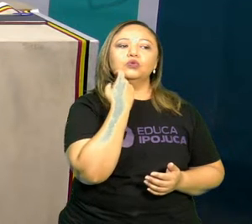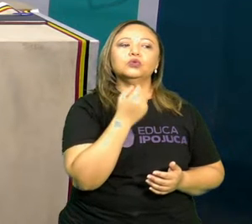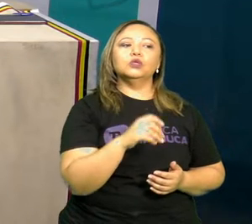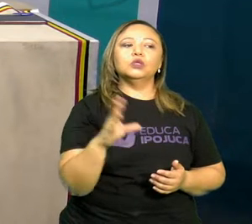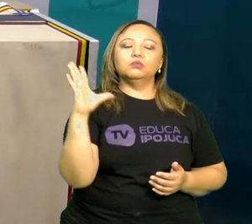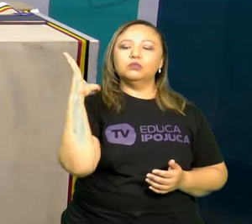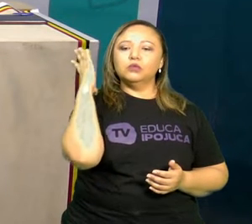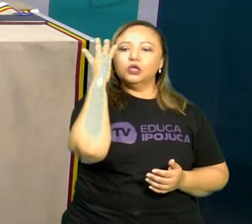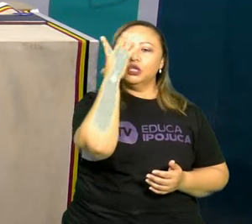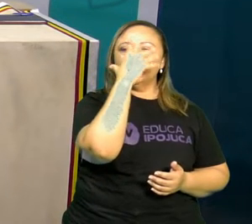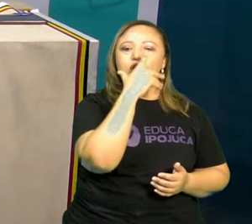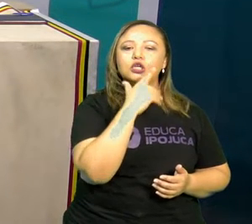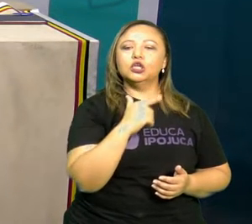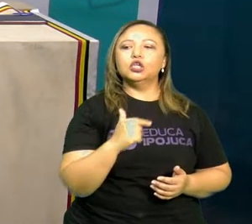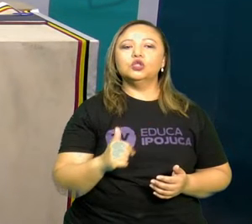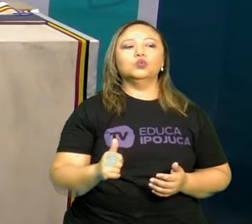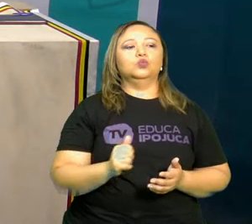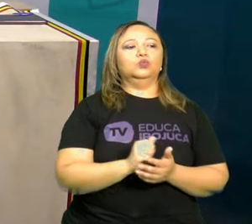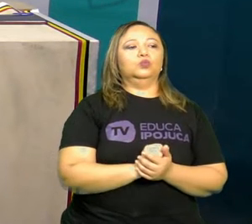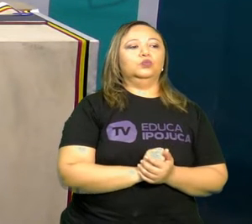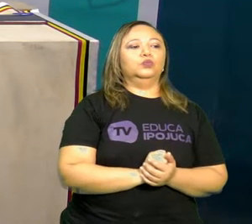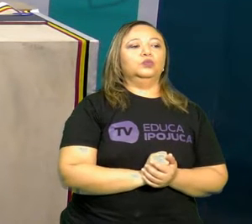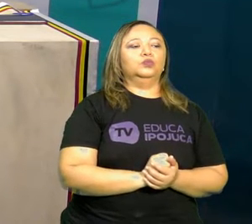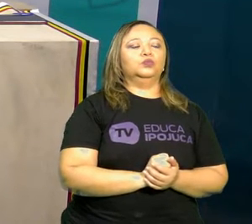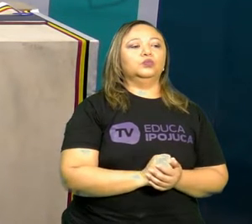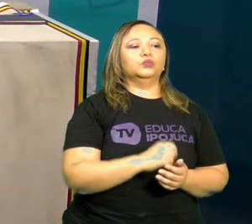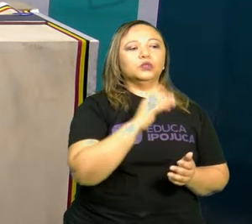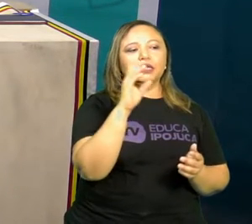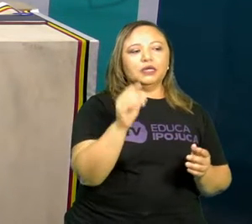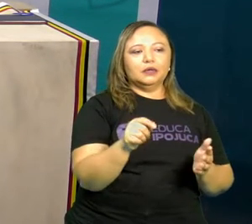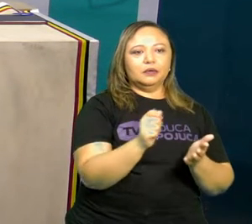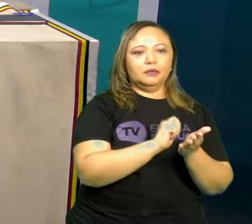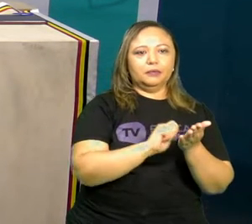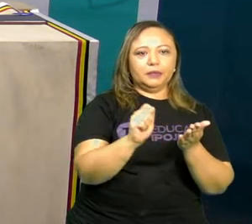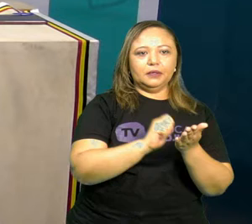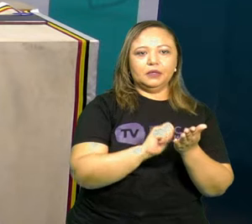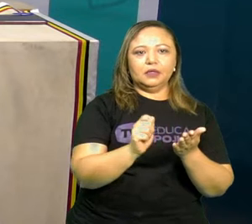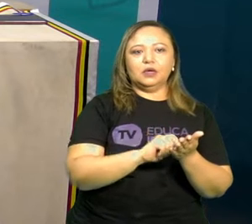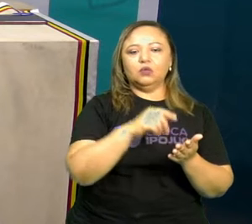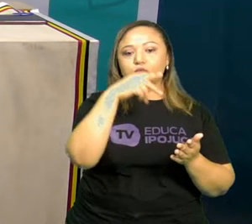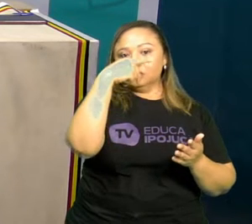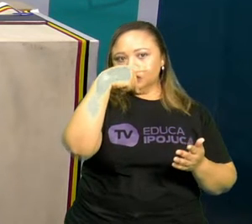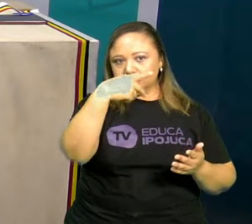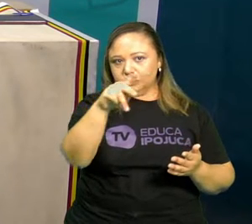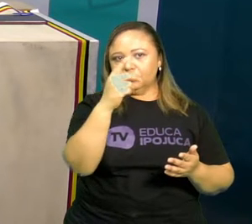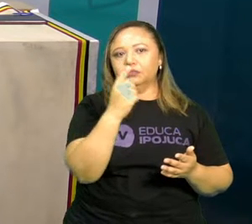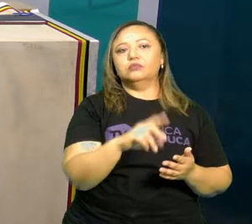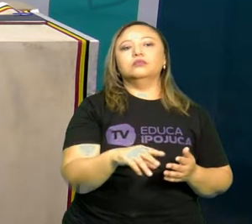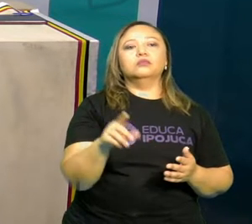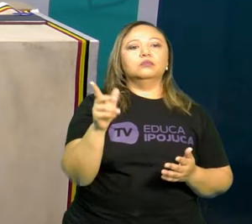Bem lindo. Você vai pintar o seu peixinho.